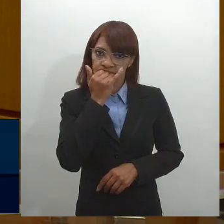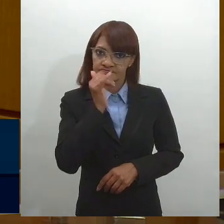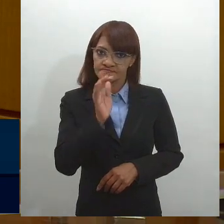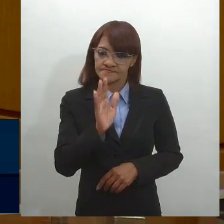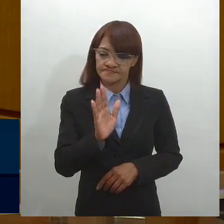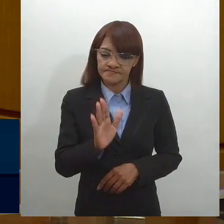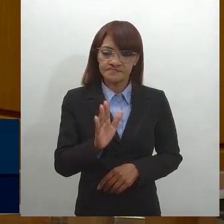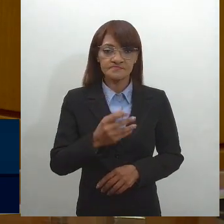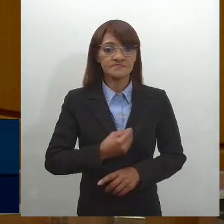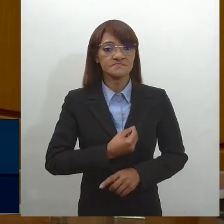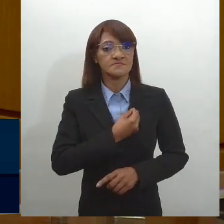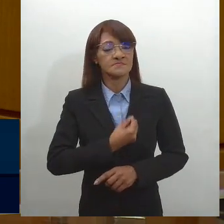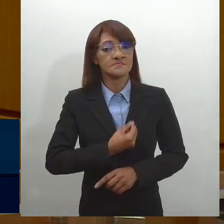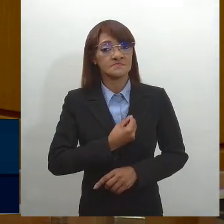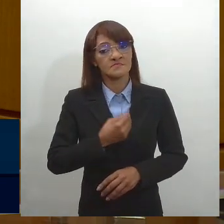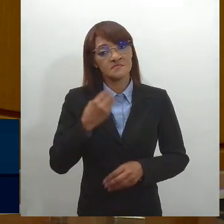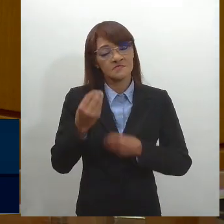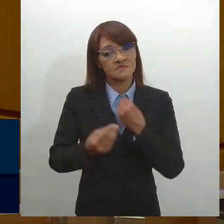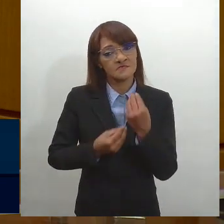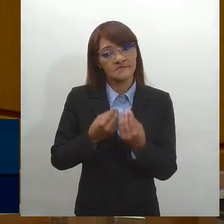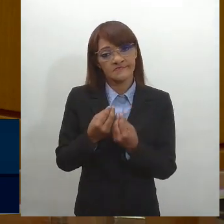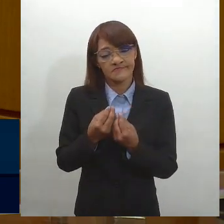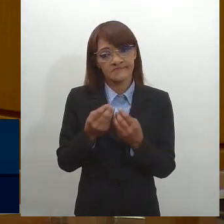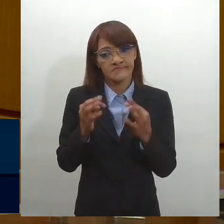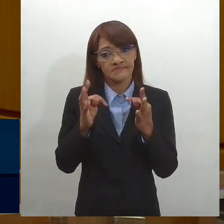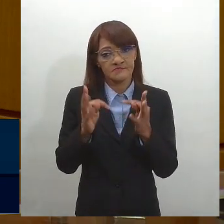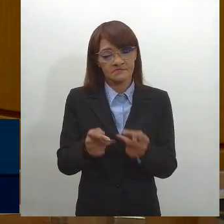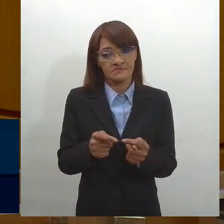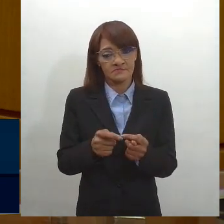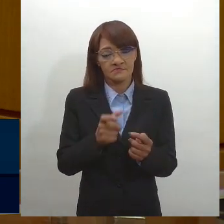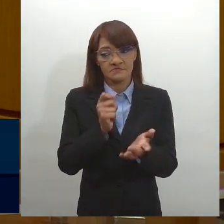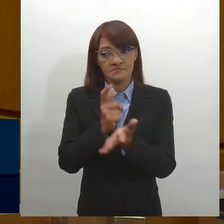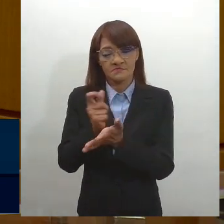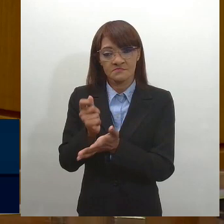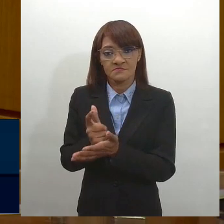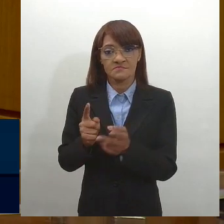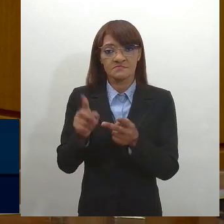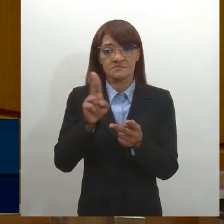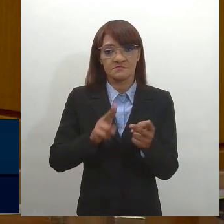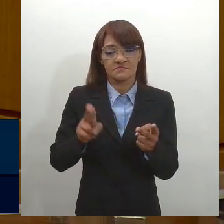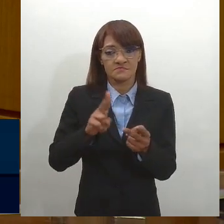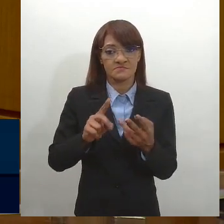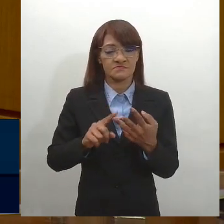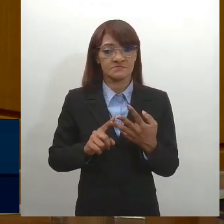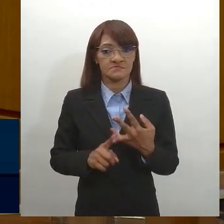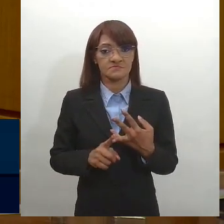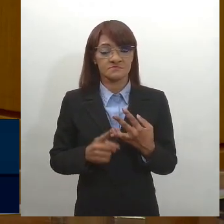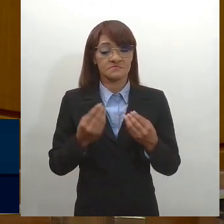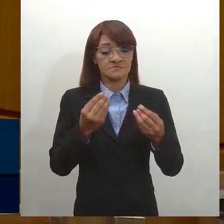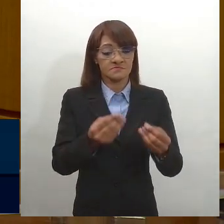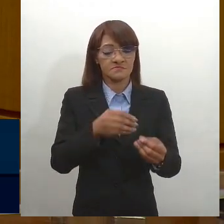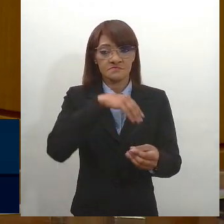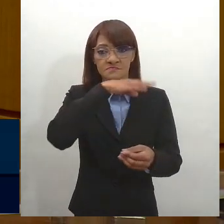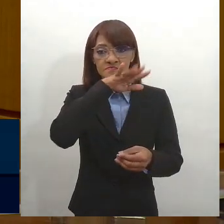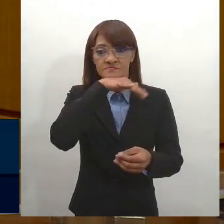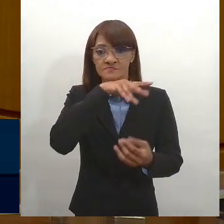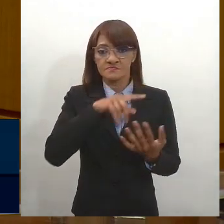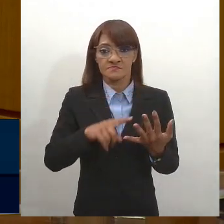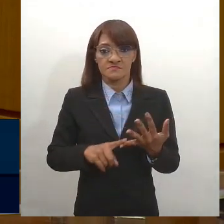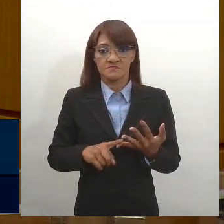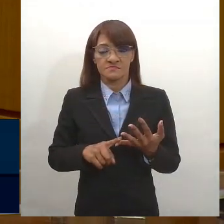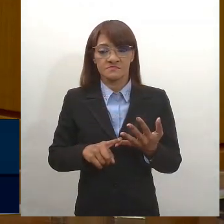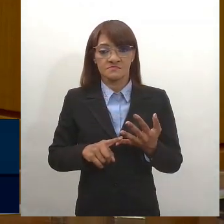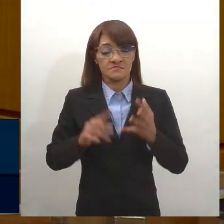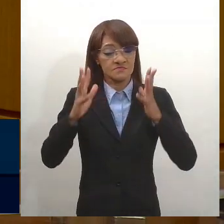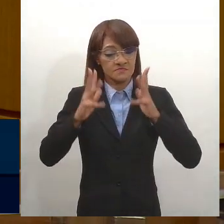todo, para o consumo humano, para o consumo animal, para a higiene das pessoas e de